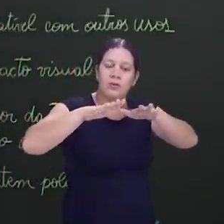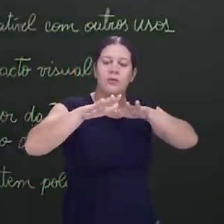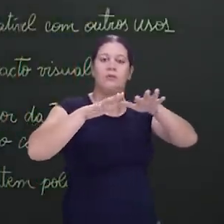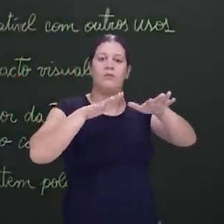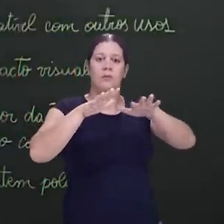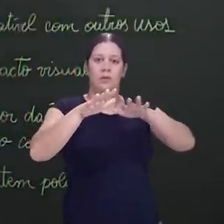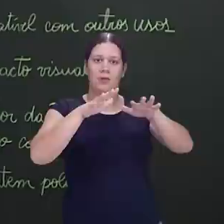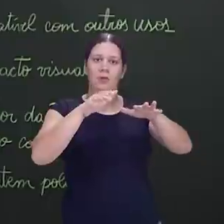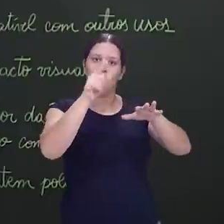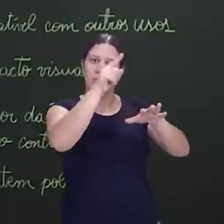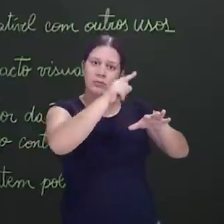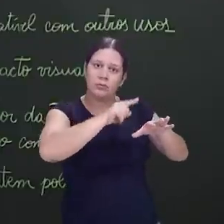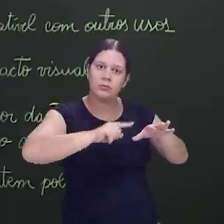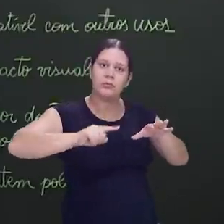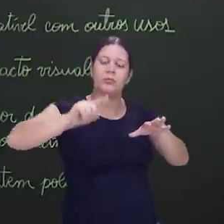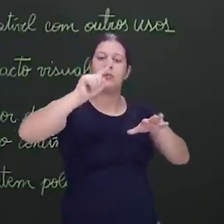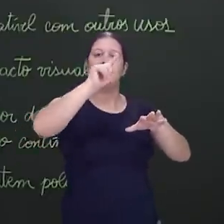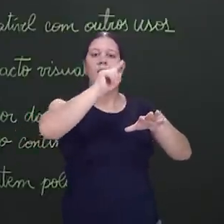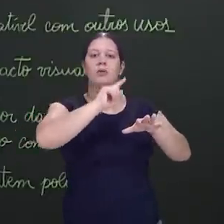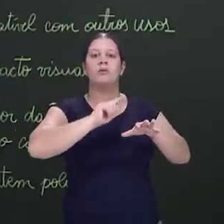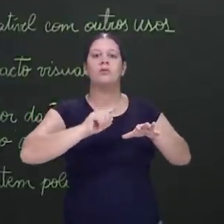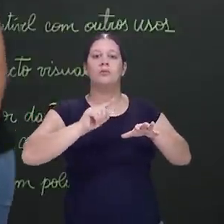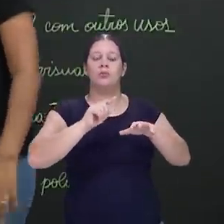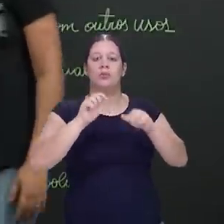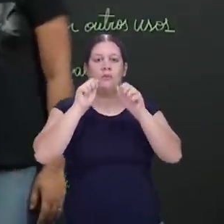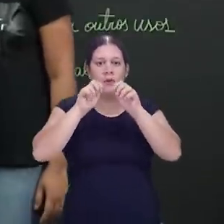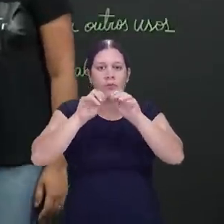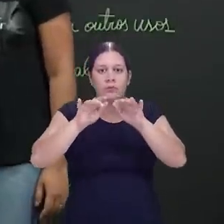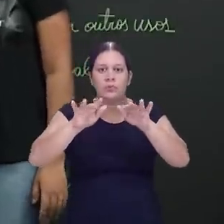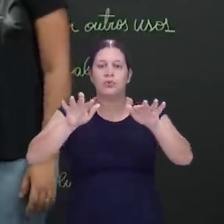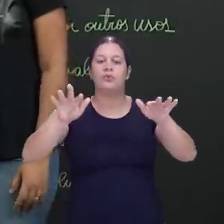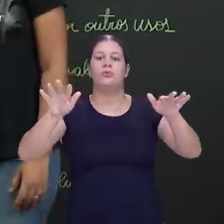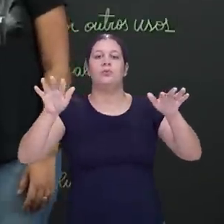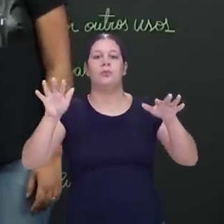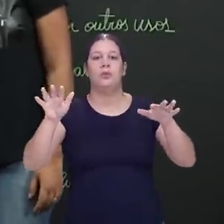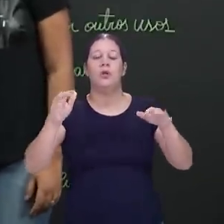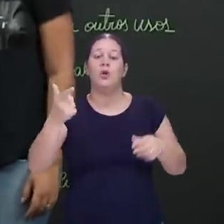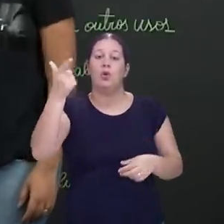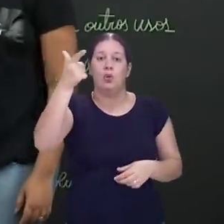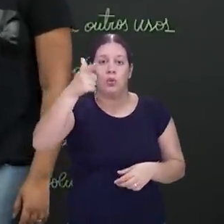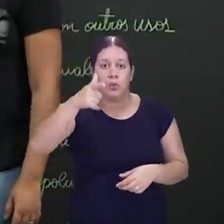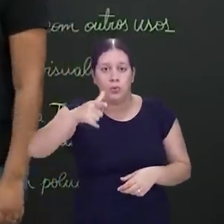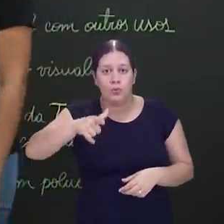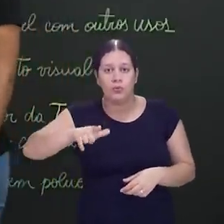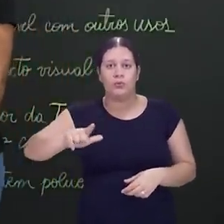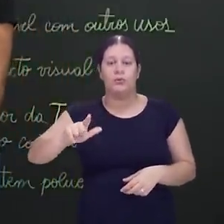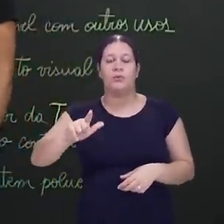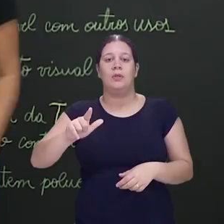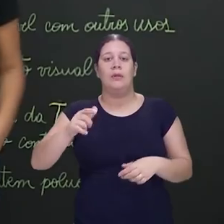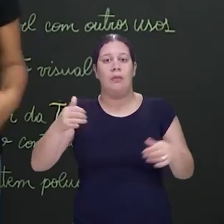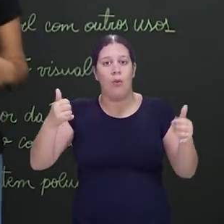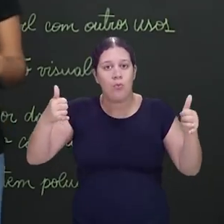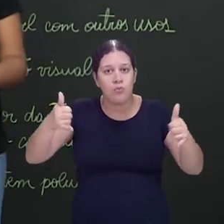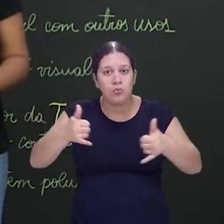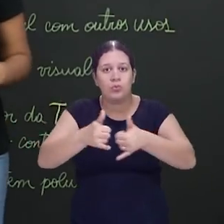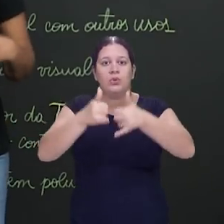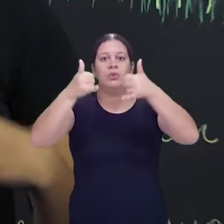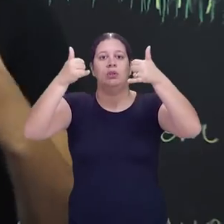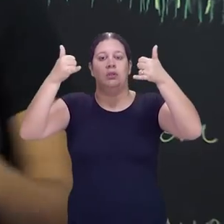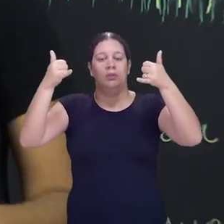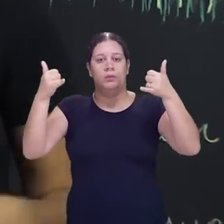dessas hélices para a produção de energia, que vai então ser distribuída. Então, novamente, assim como na hidrelétrica eu